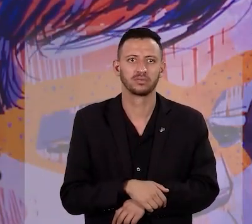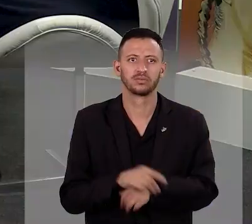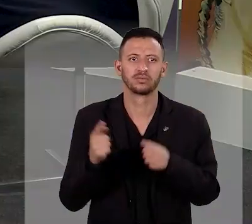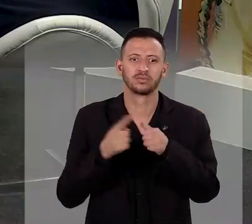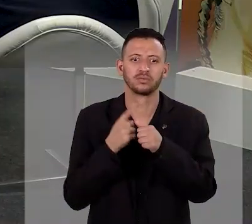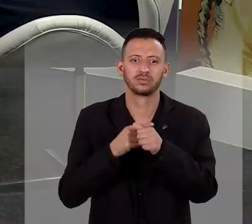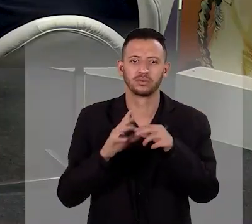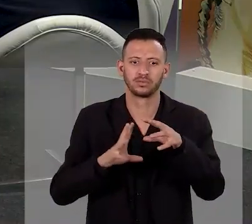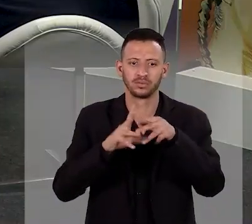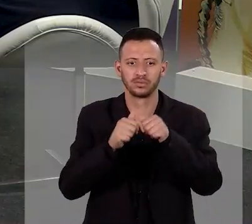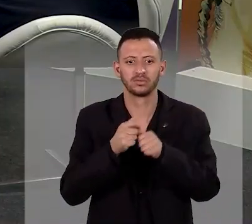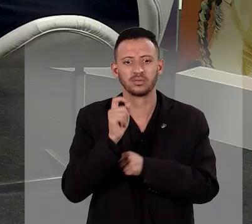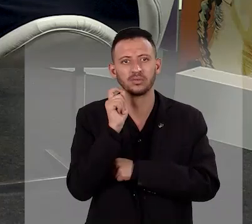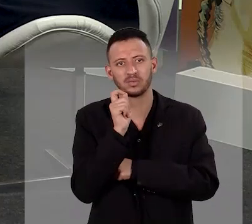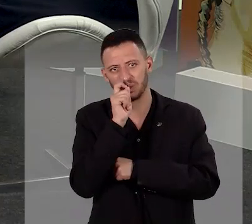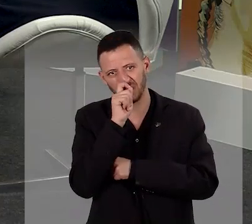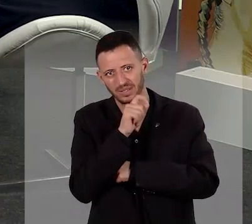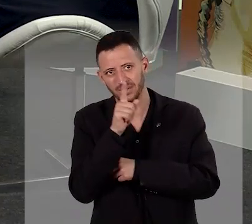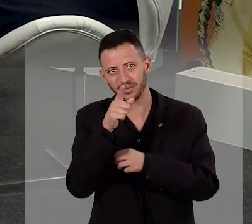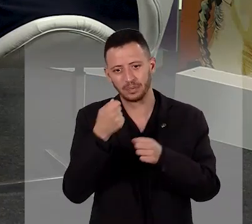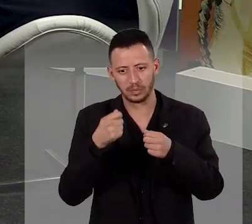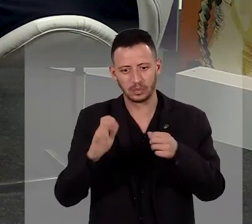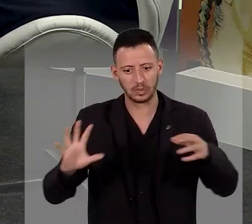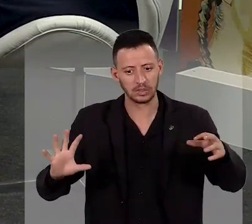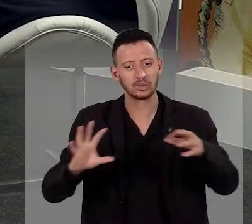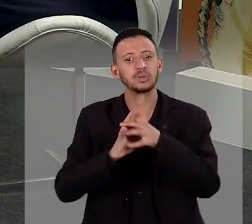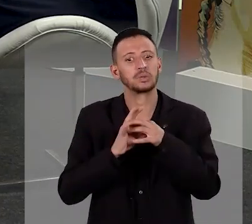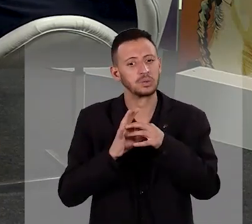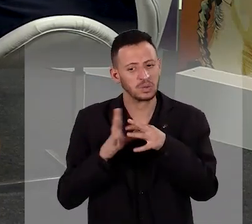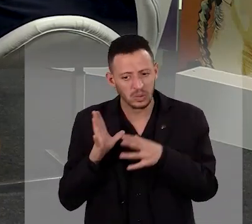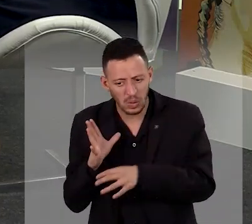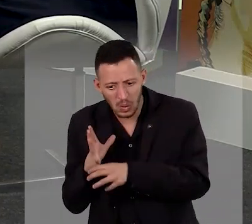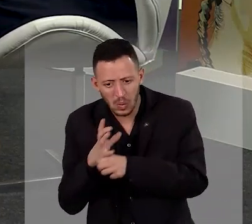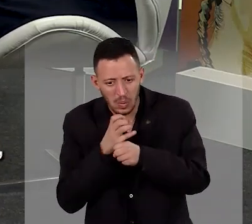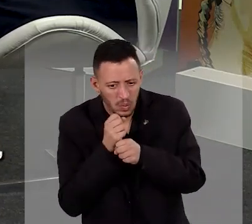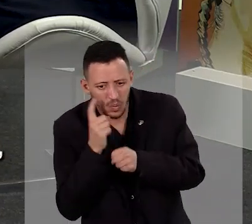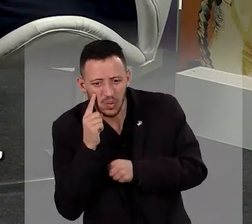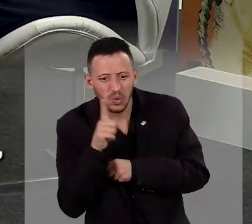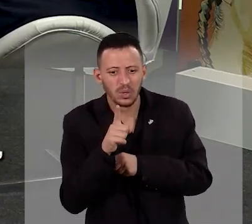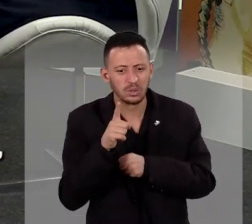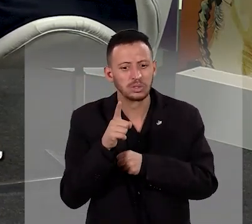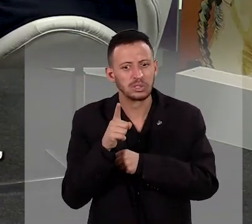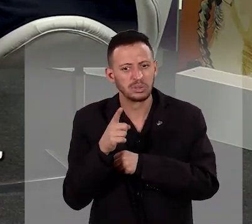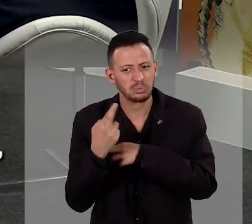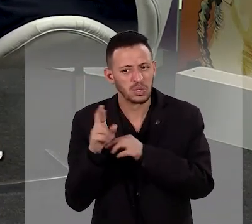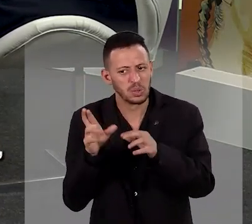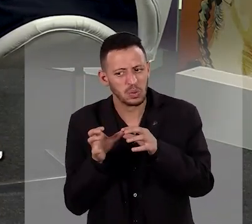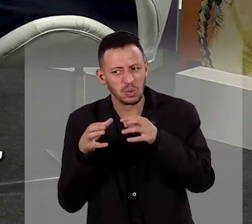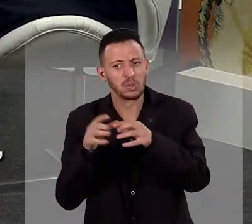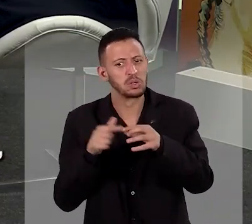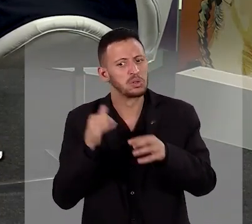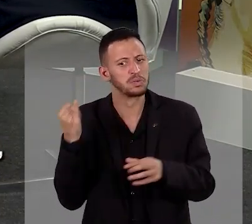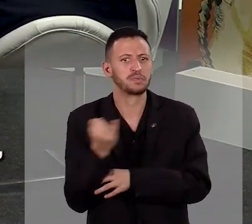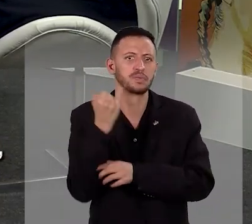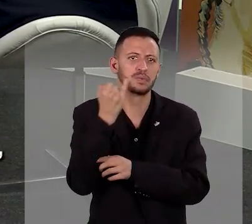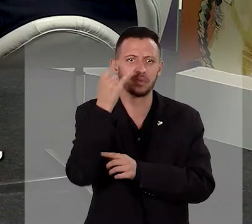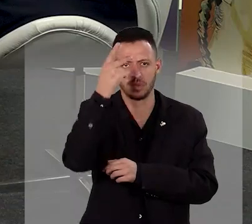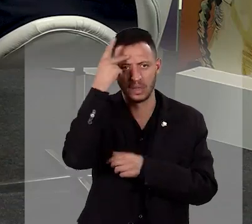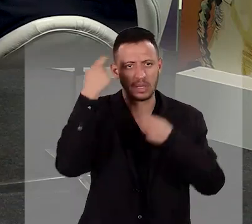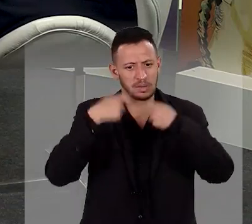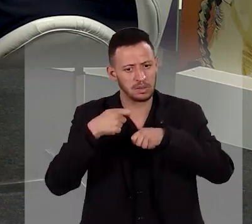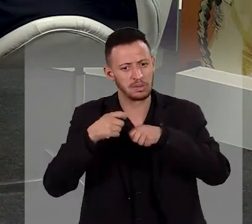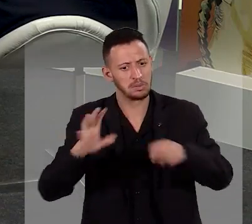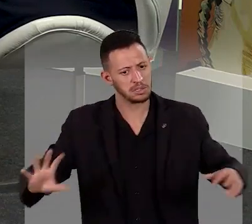Lia? Bom, primeiro de tudo tem que se juntar, né? Voltamos ao aspecto coletivo, que é